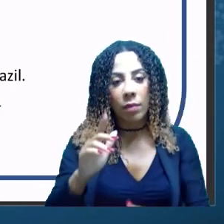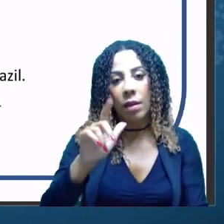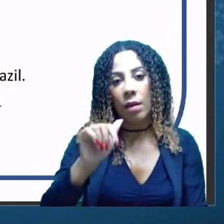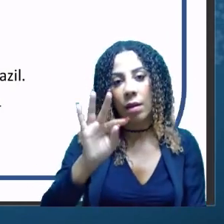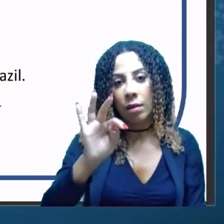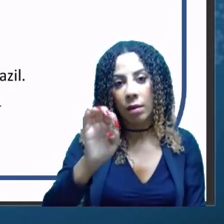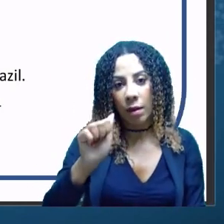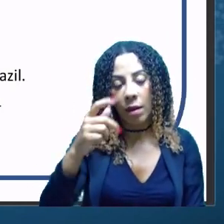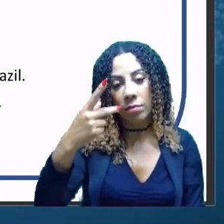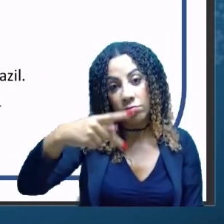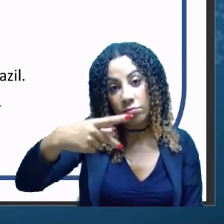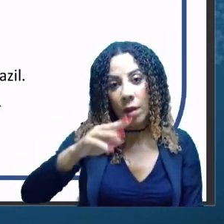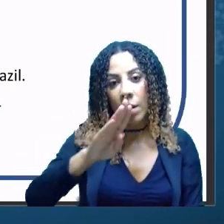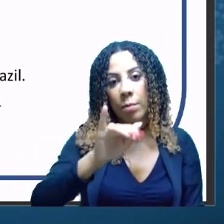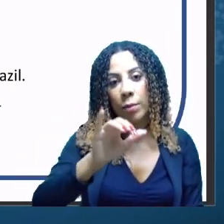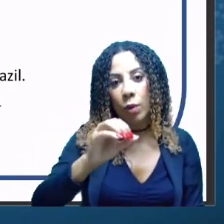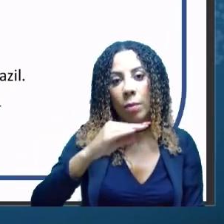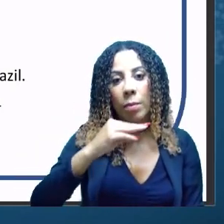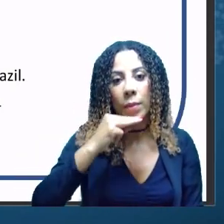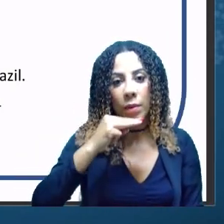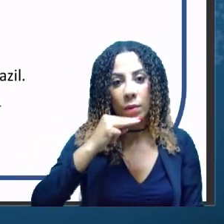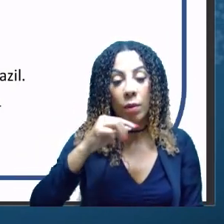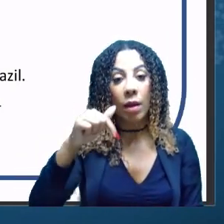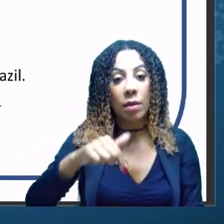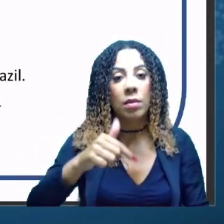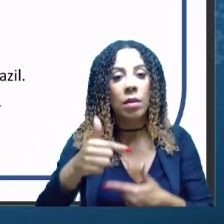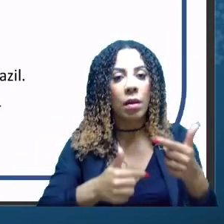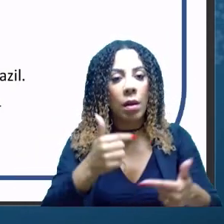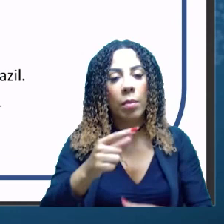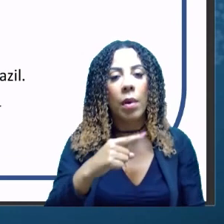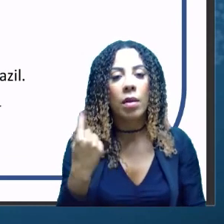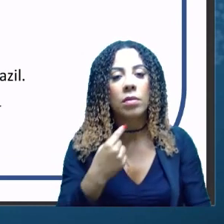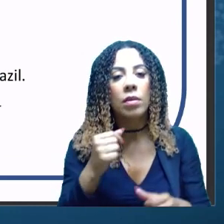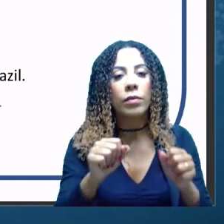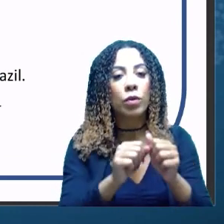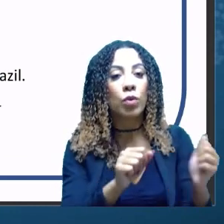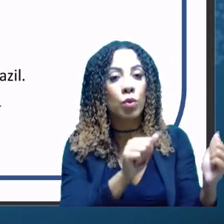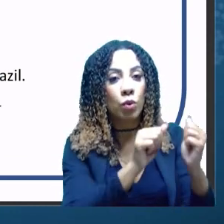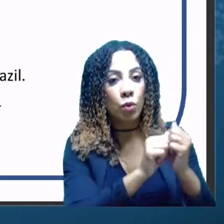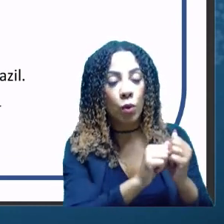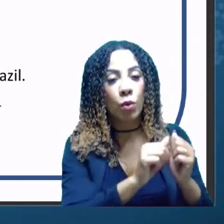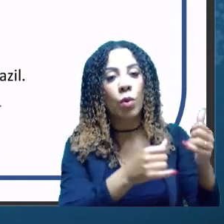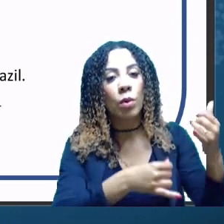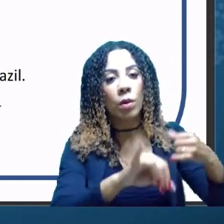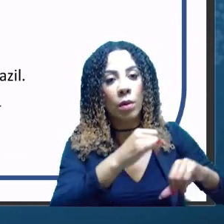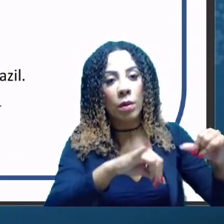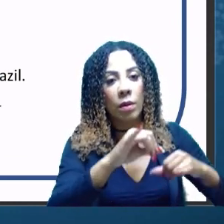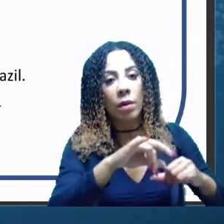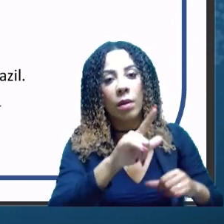Biomanguinhos. E esse trabalho a gente fez em colaboração com o Laboratório de Tecnologia Recombinante, o LATER.